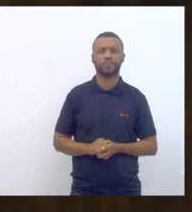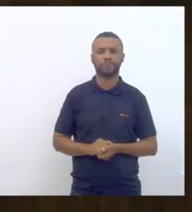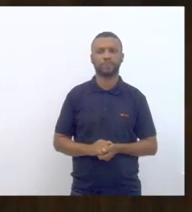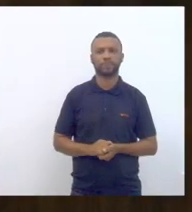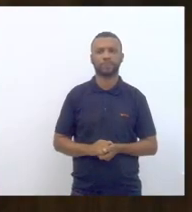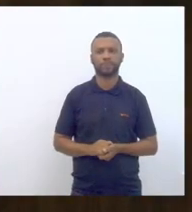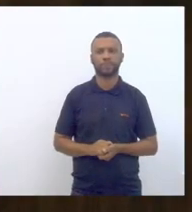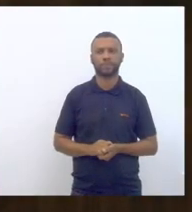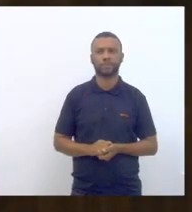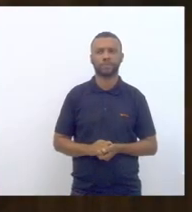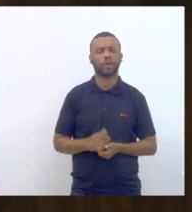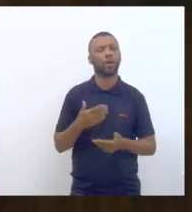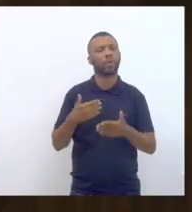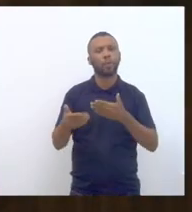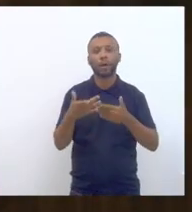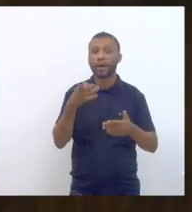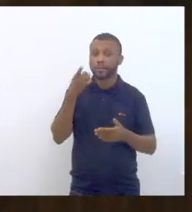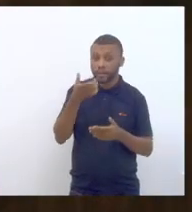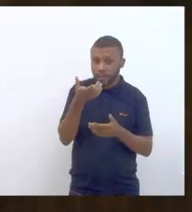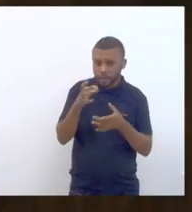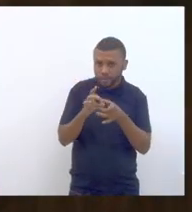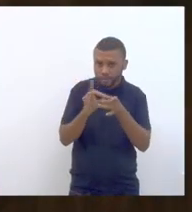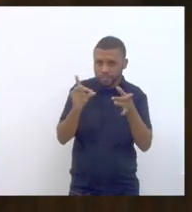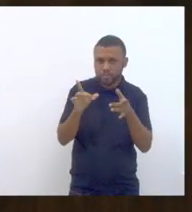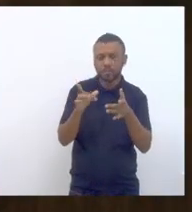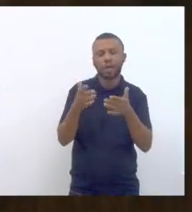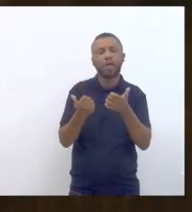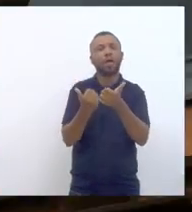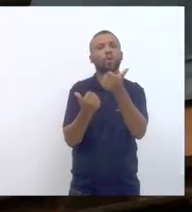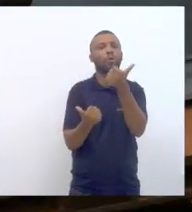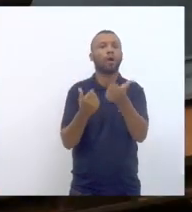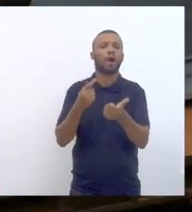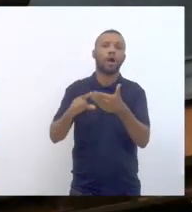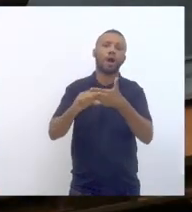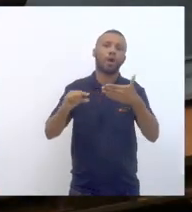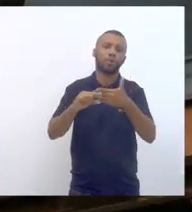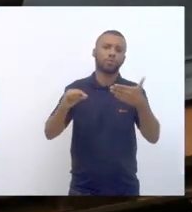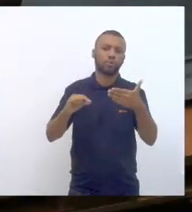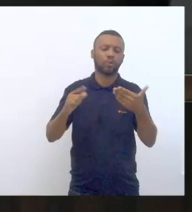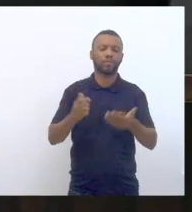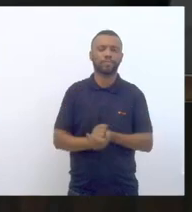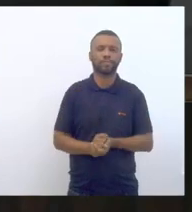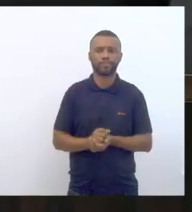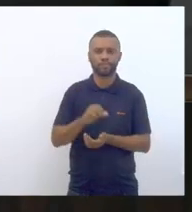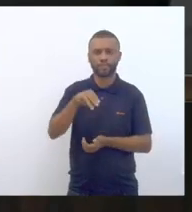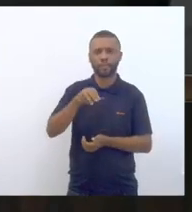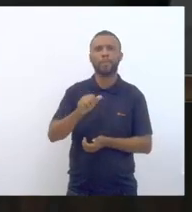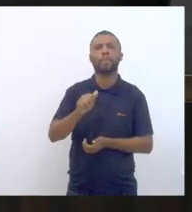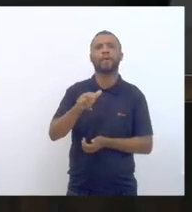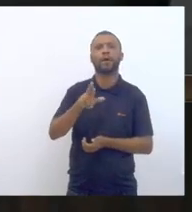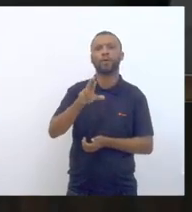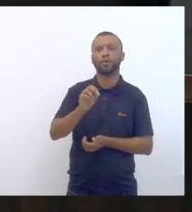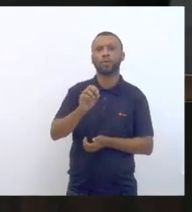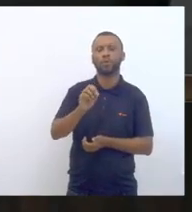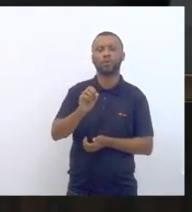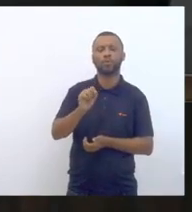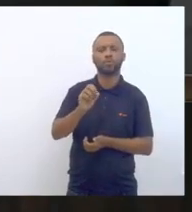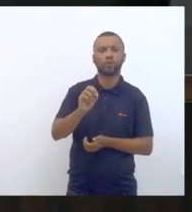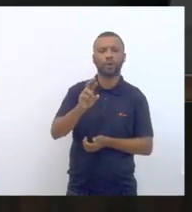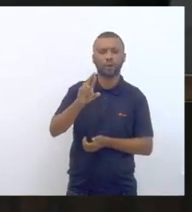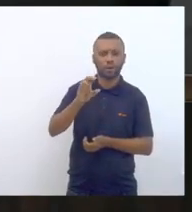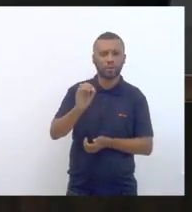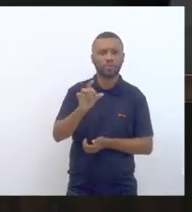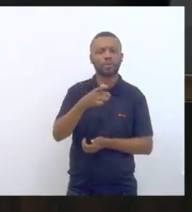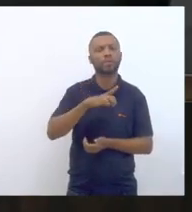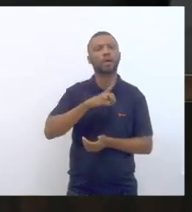pela ordem. Qualquer deputado que queira ser coautor, por favor. Mauro Osório é um... Mauro Osório, medalha... Rodrigo ele... Amorim, coautor,